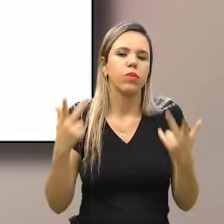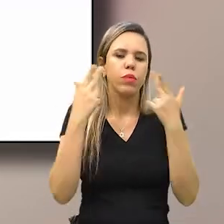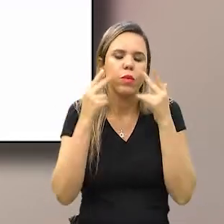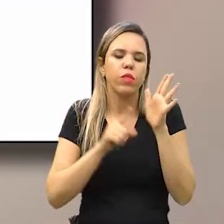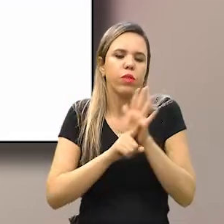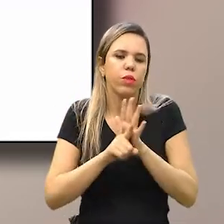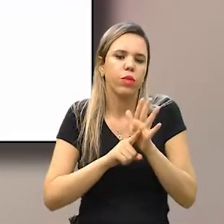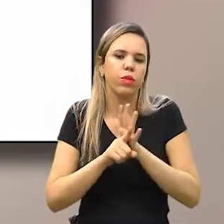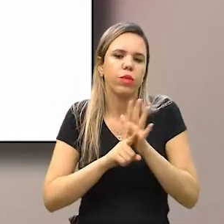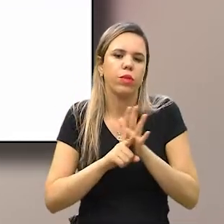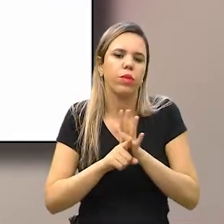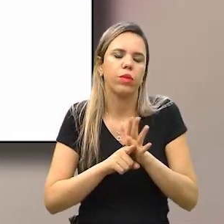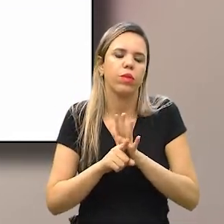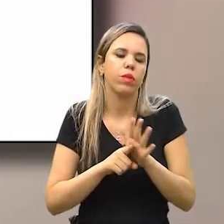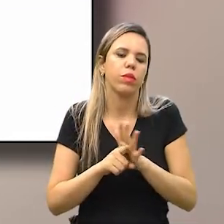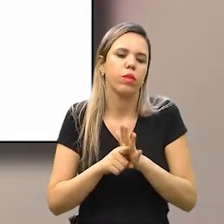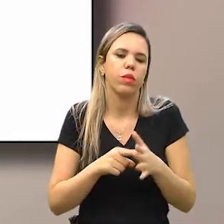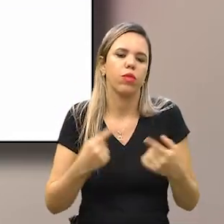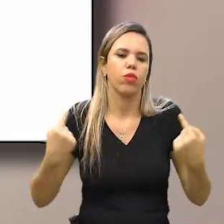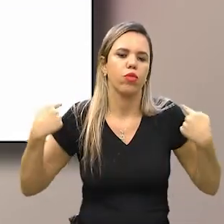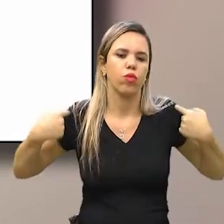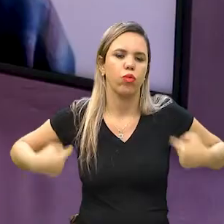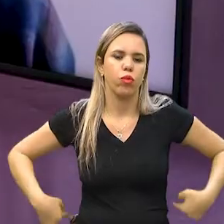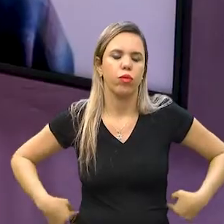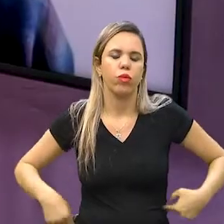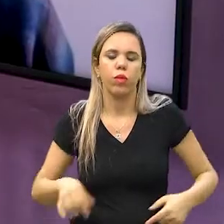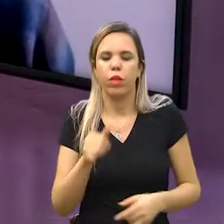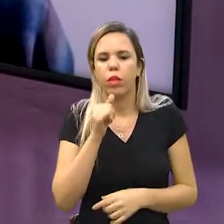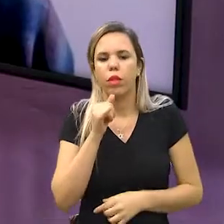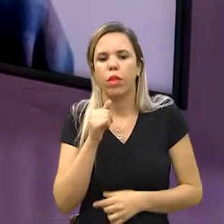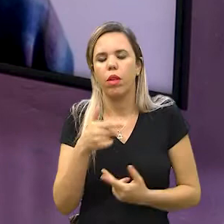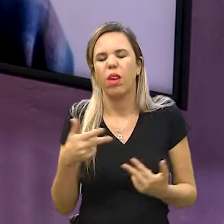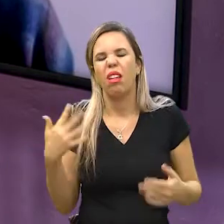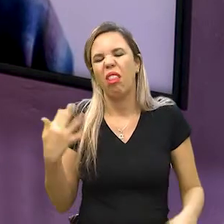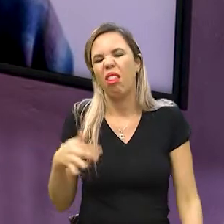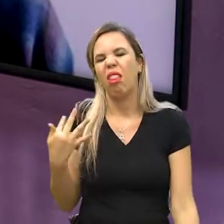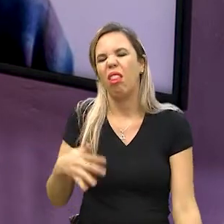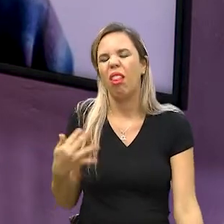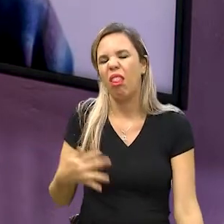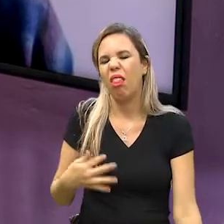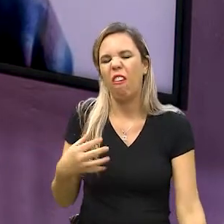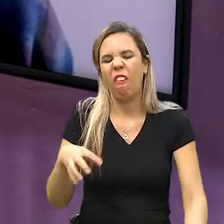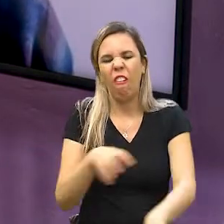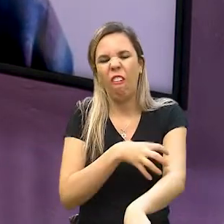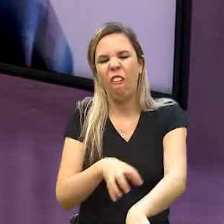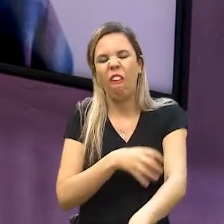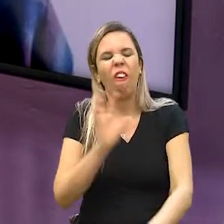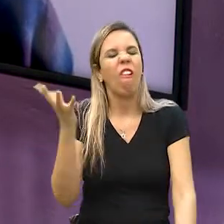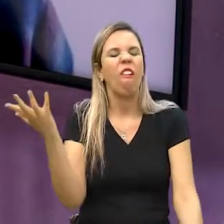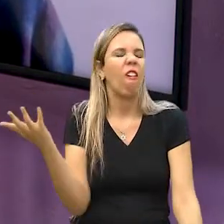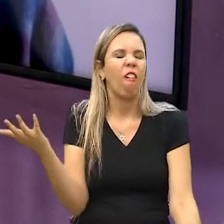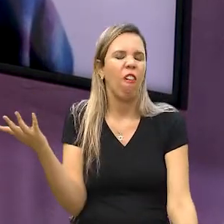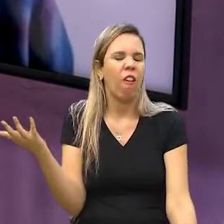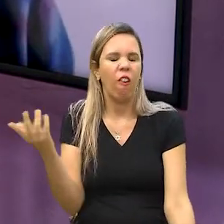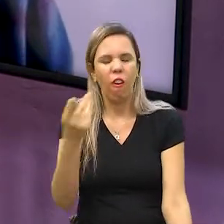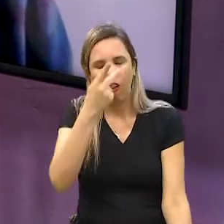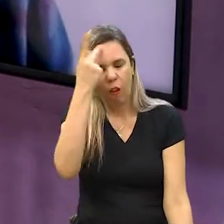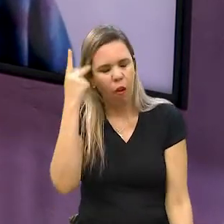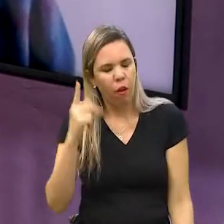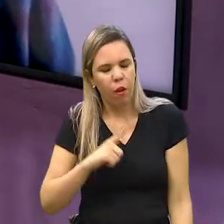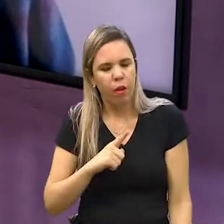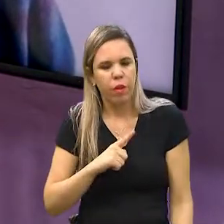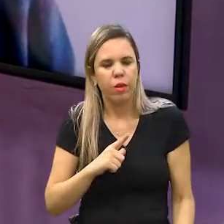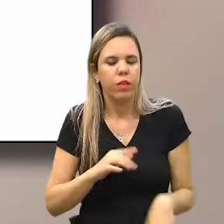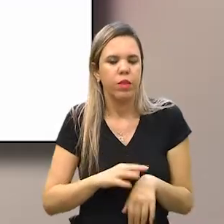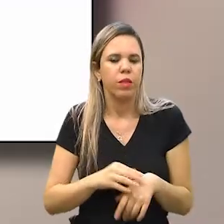comum, estatisticamente, é no tronco. E doutor, é algo que dói, que coça? O que acontece com a pessoa